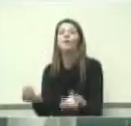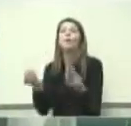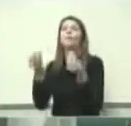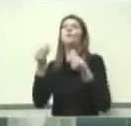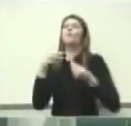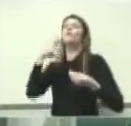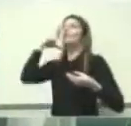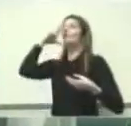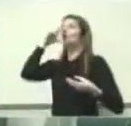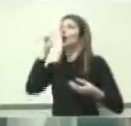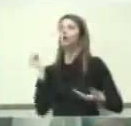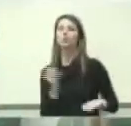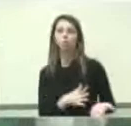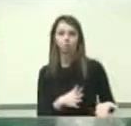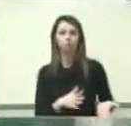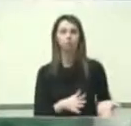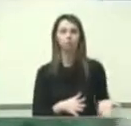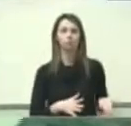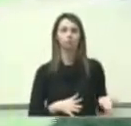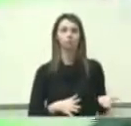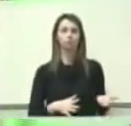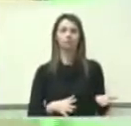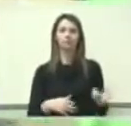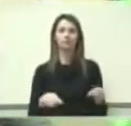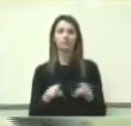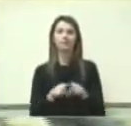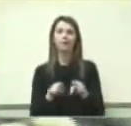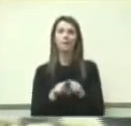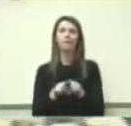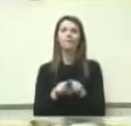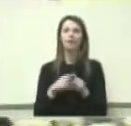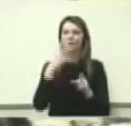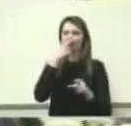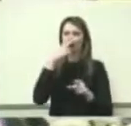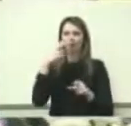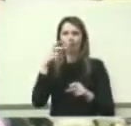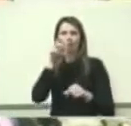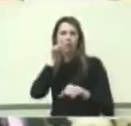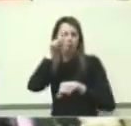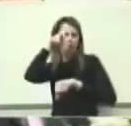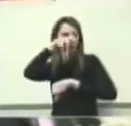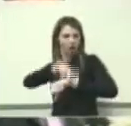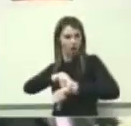forças Aleluia subiram como águias